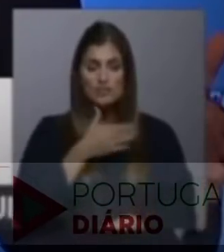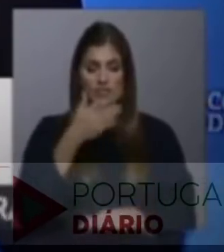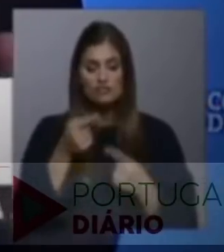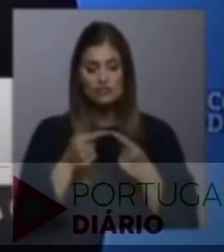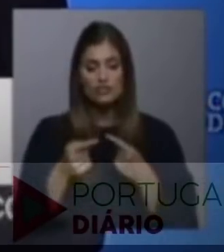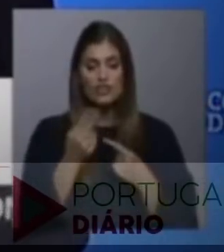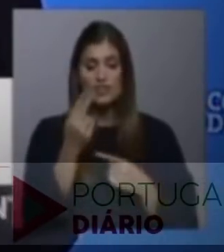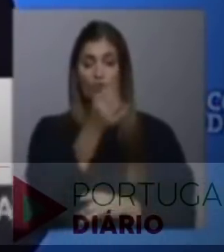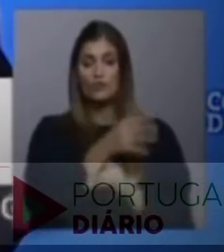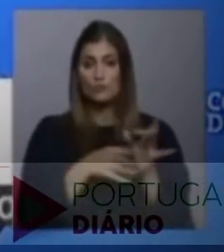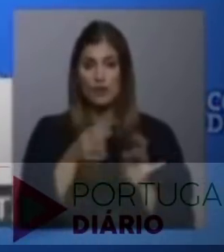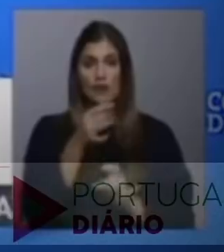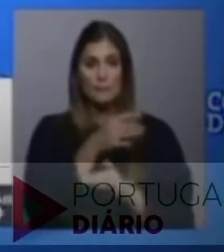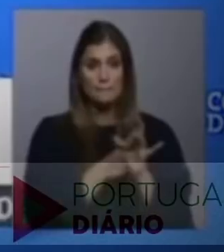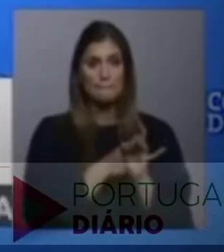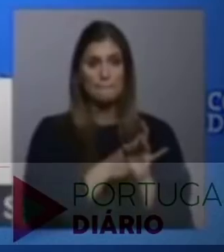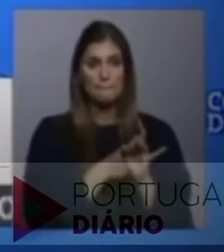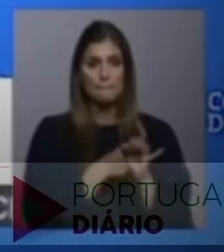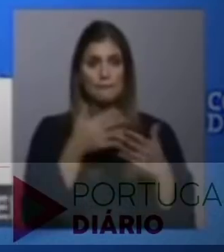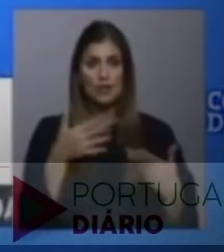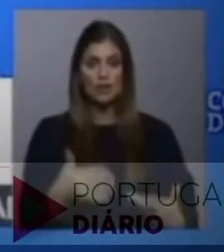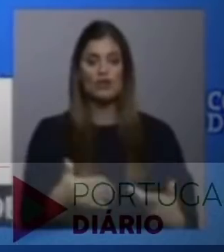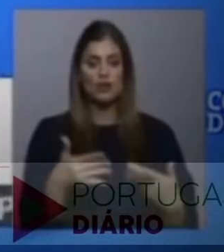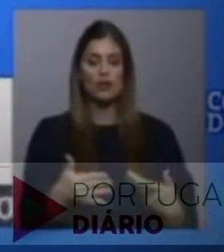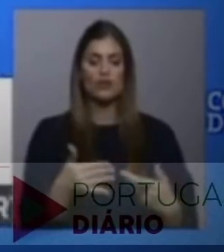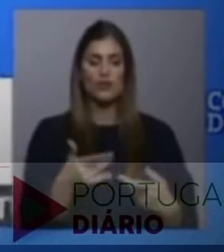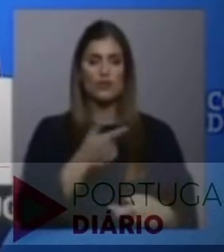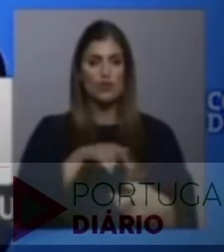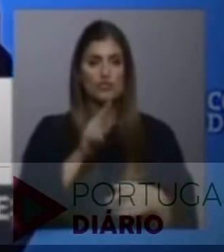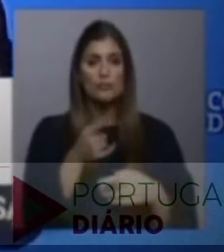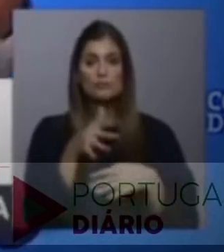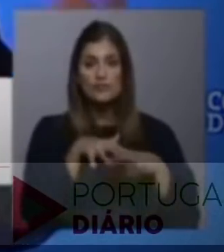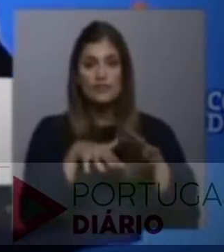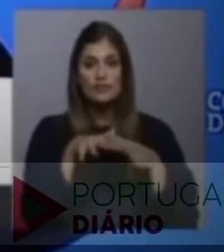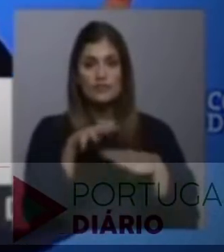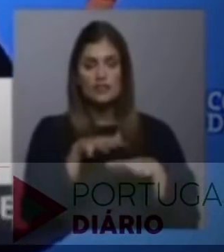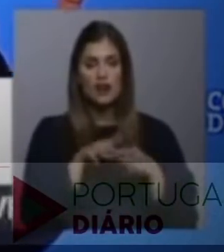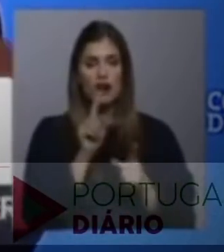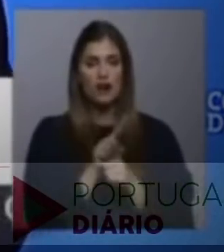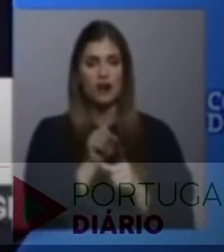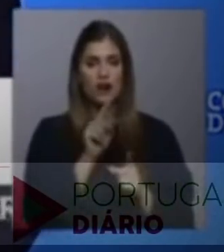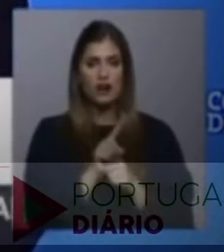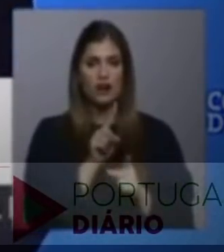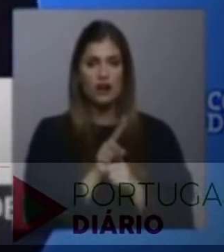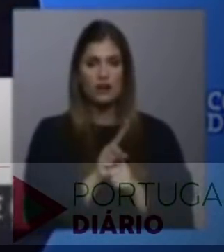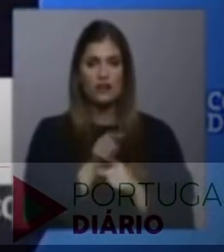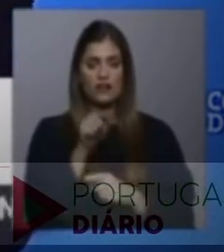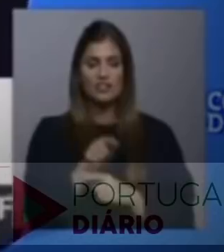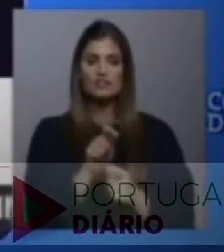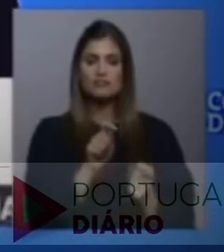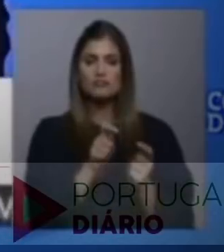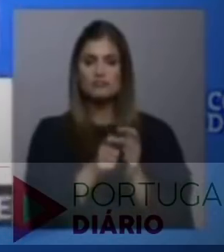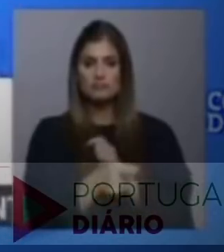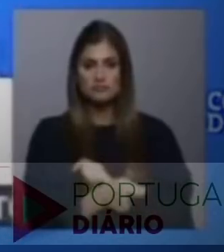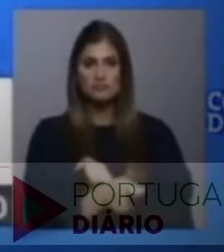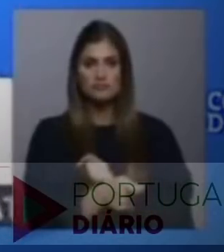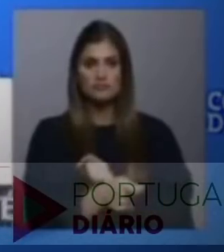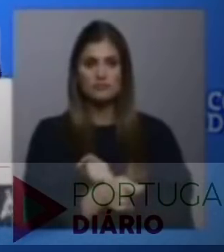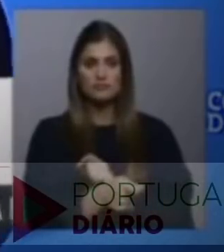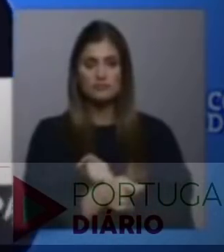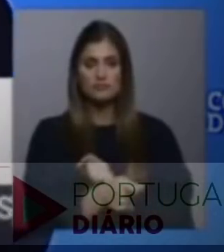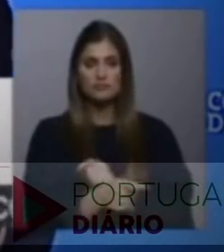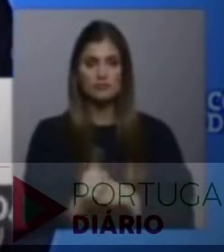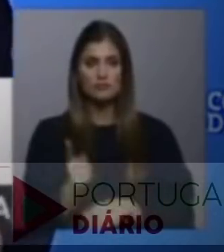da União Europeia, agora o que temos que fazer é manter esta trajetória, não